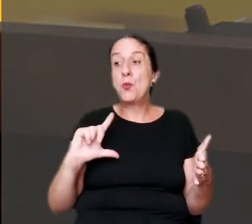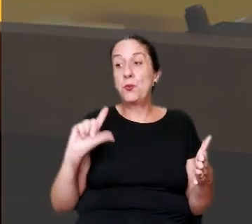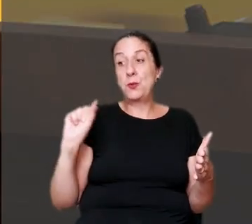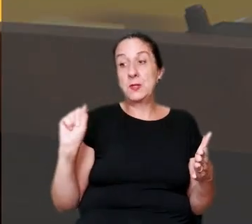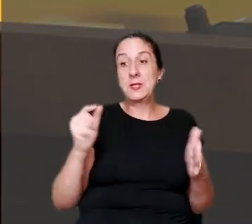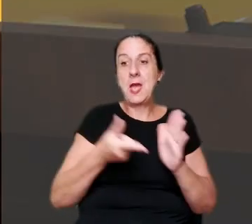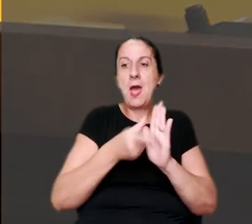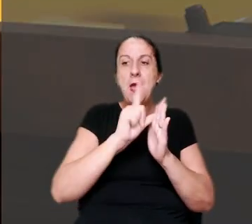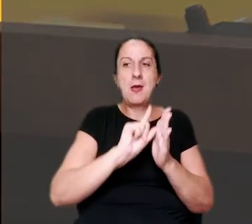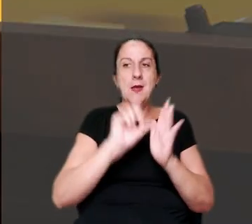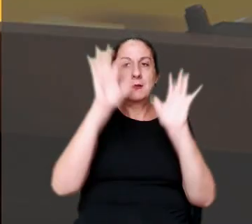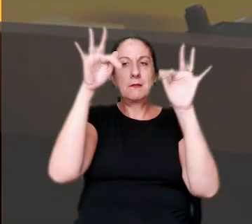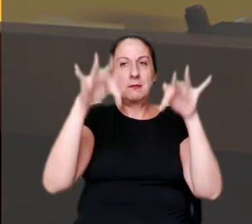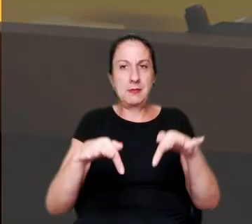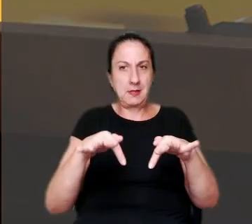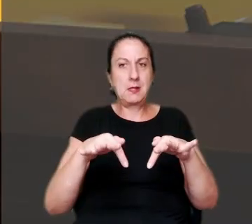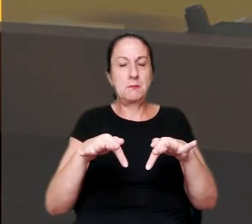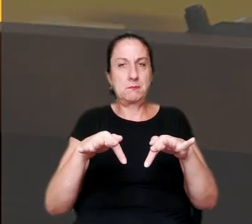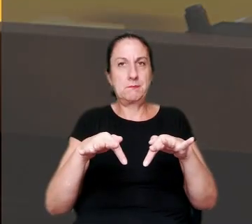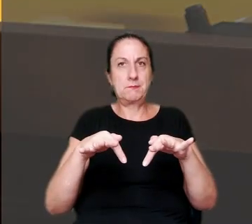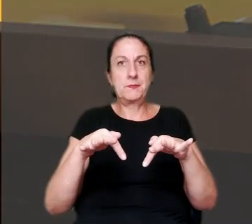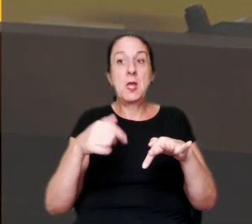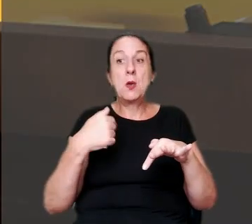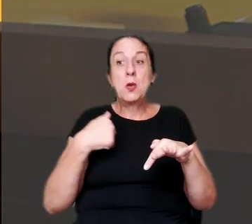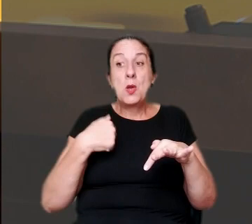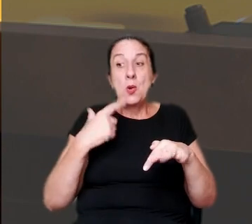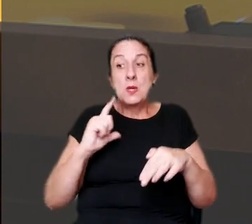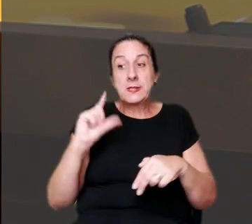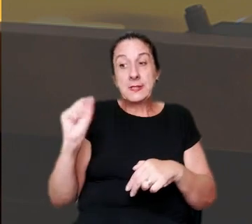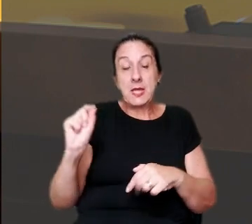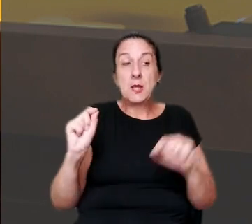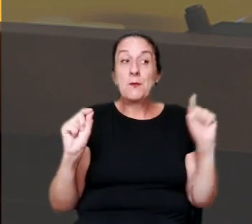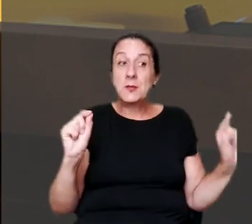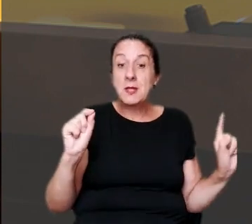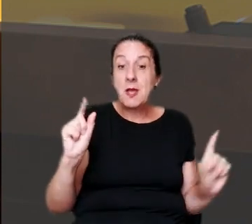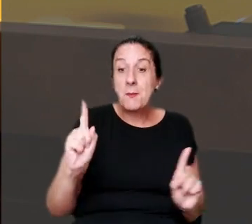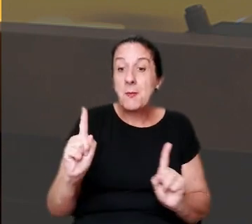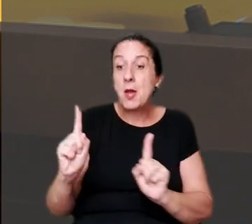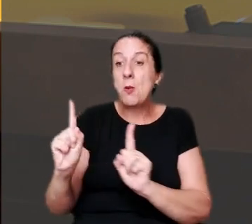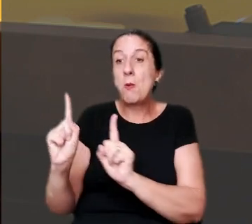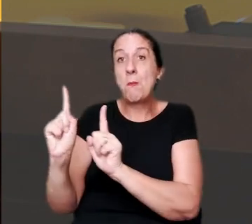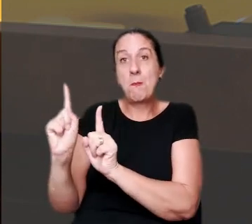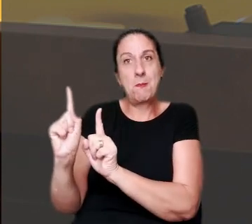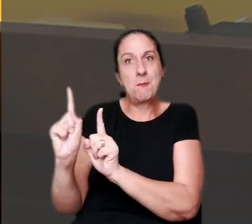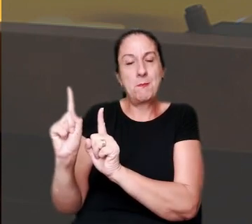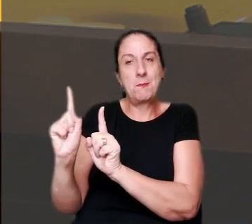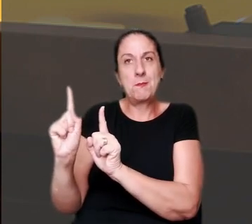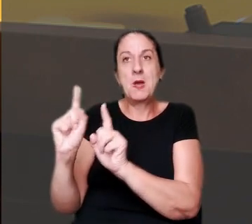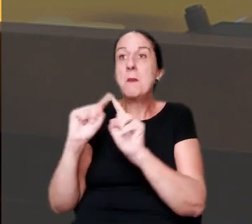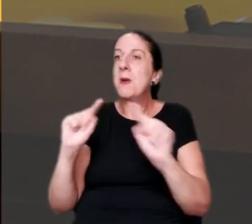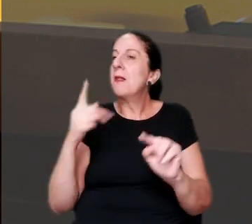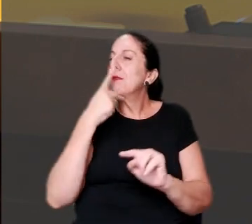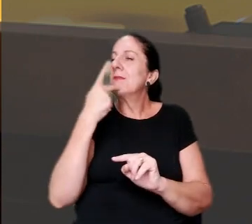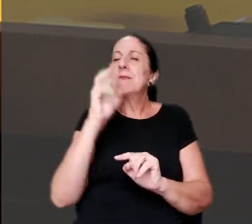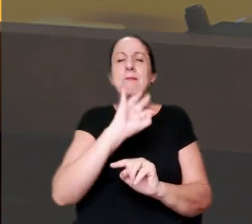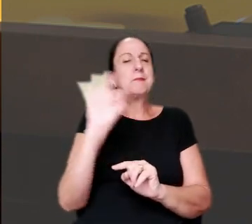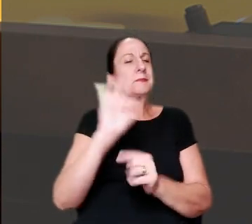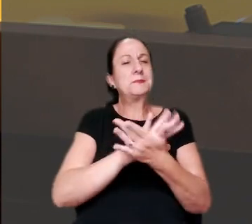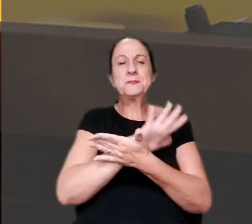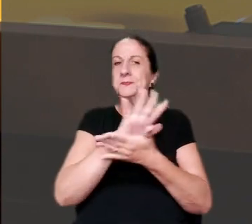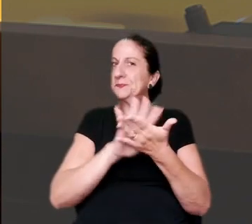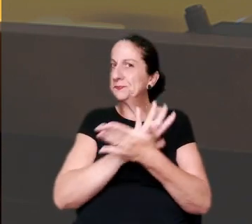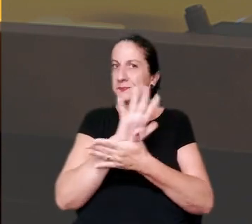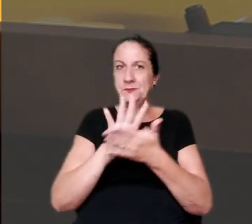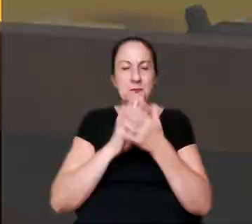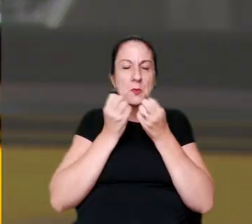Mas eu vou sair antes de terminar a sessão. Quando eu sair, você me acompanhe. Mas não diga